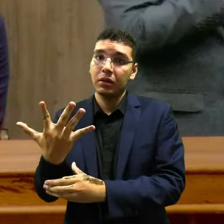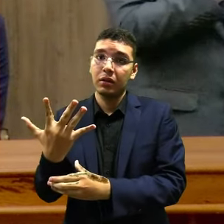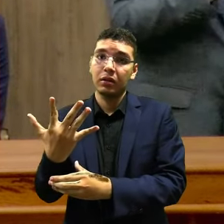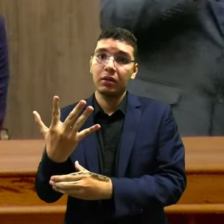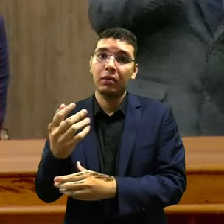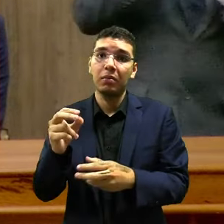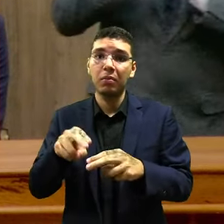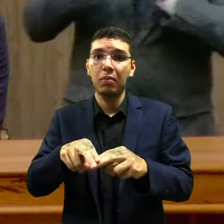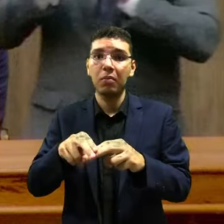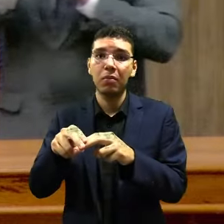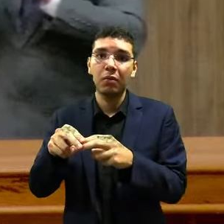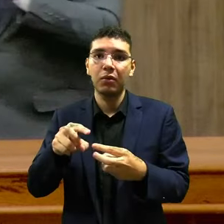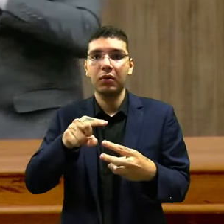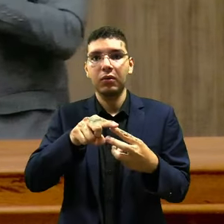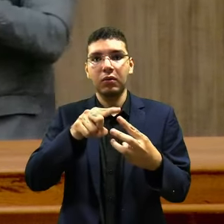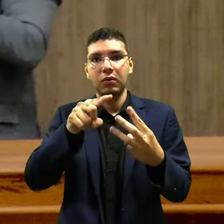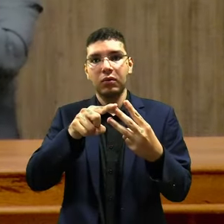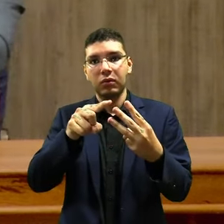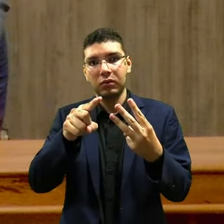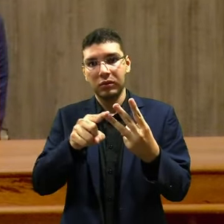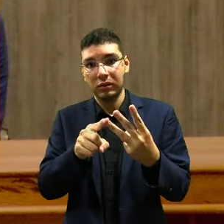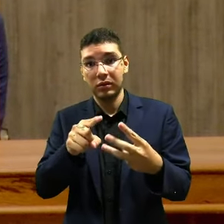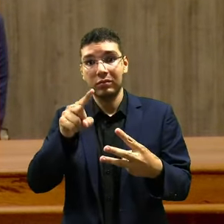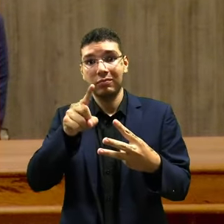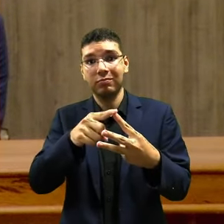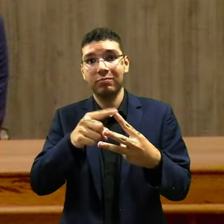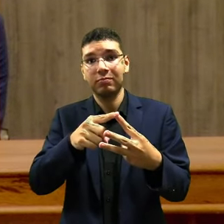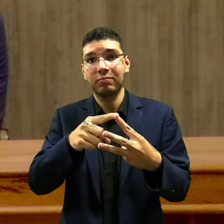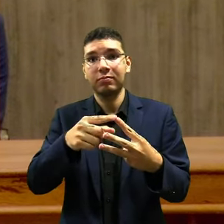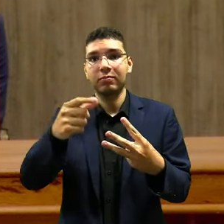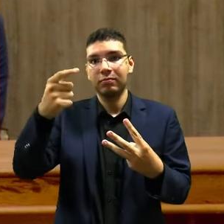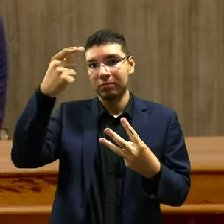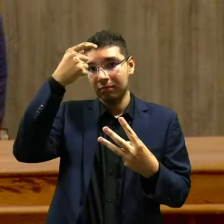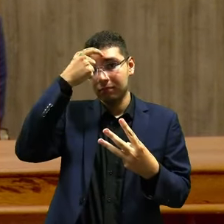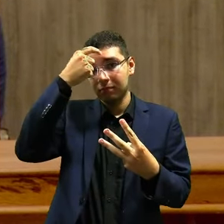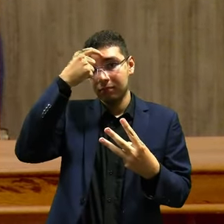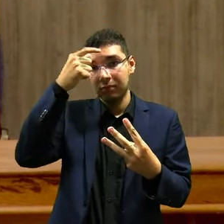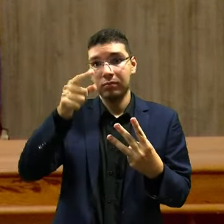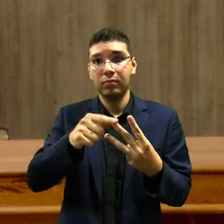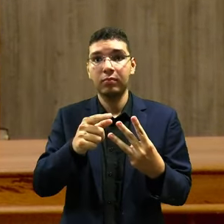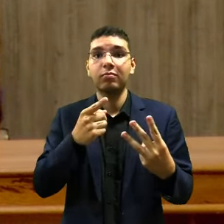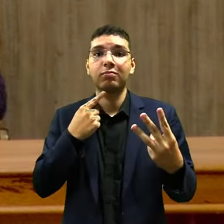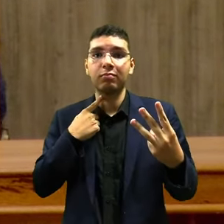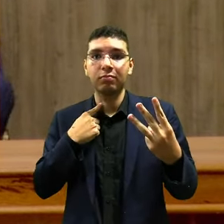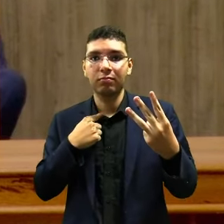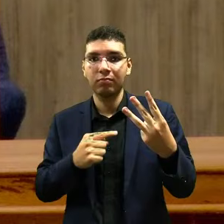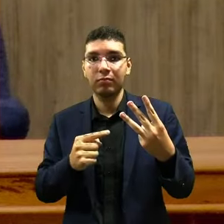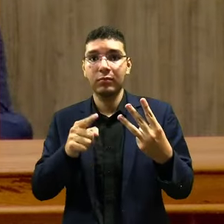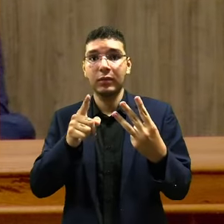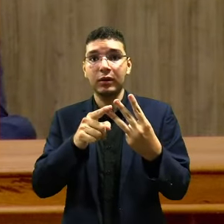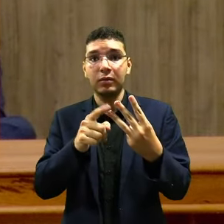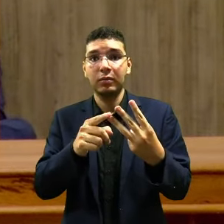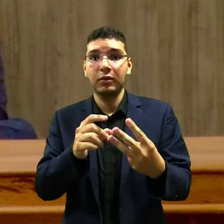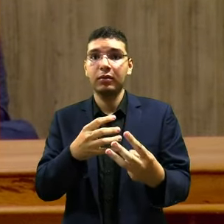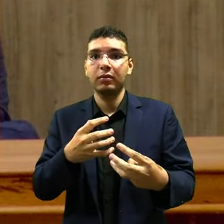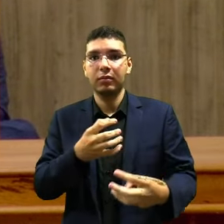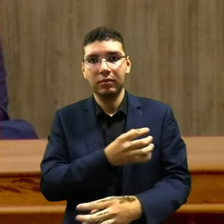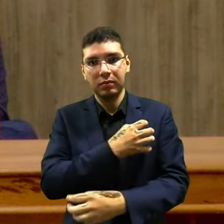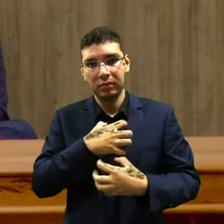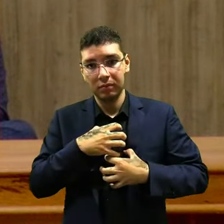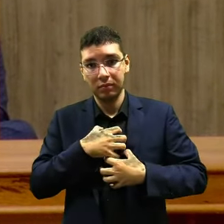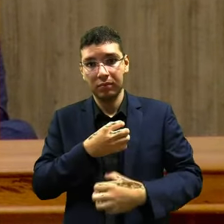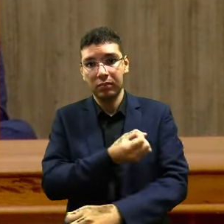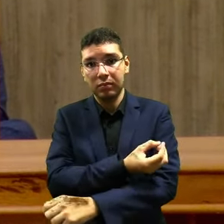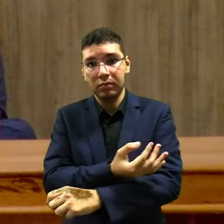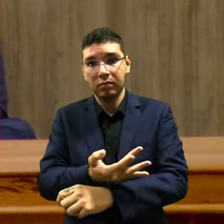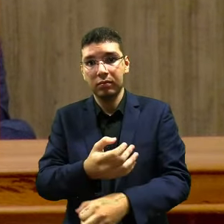coisas ela envolve intelecto ela envolve vontade e ela Envolve o quê emoção Quais são as três